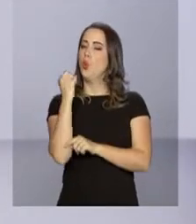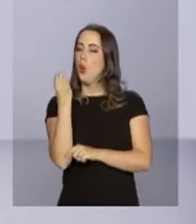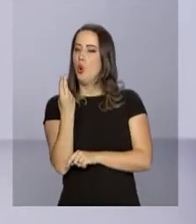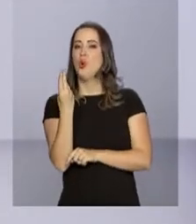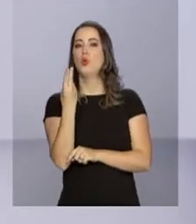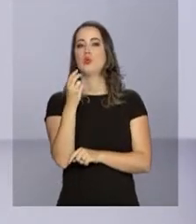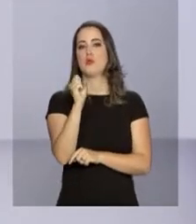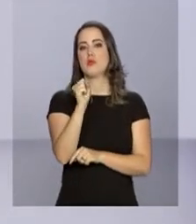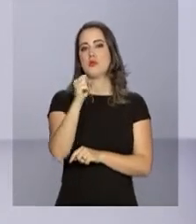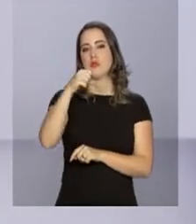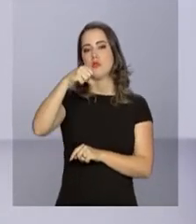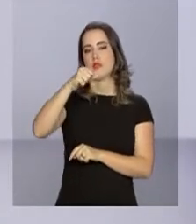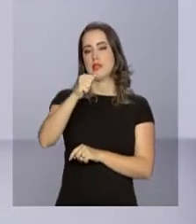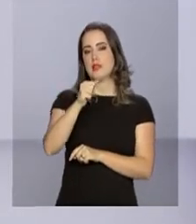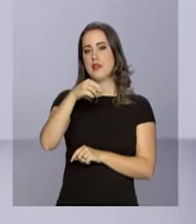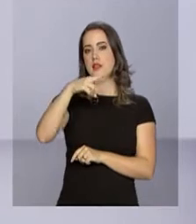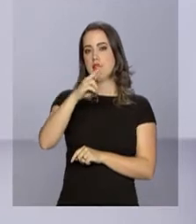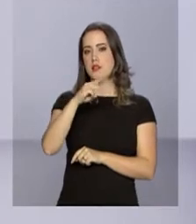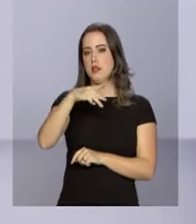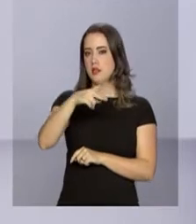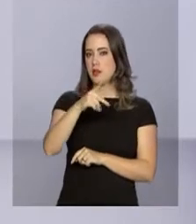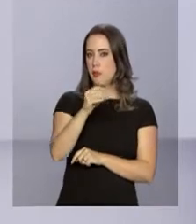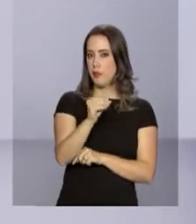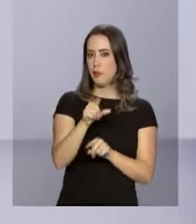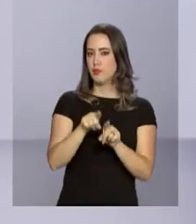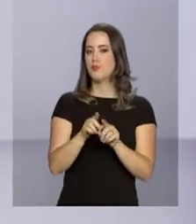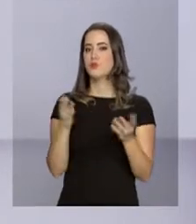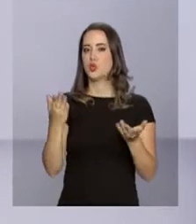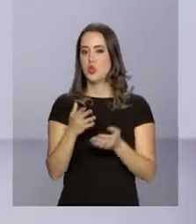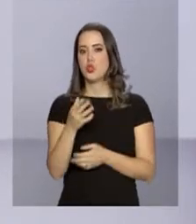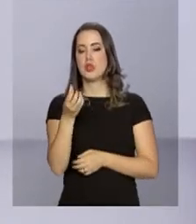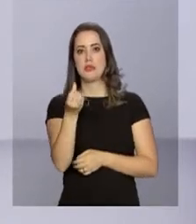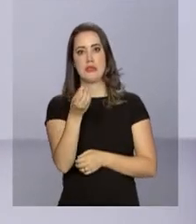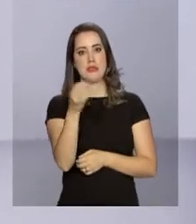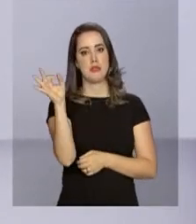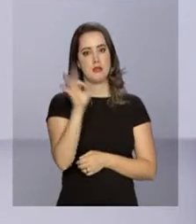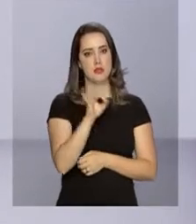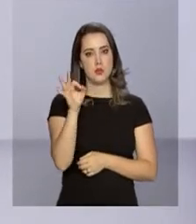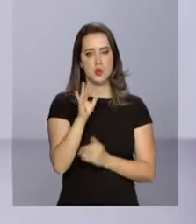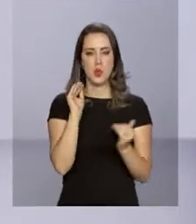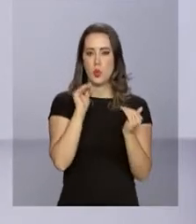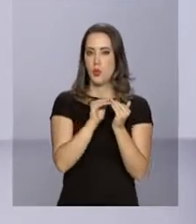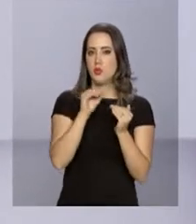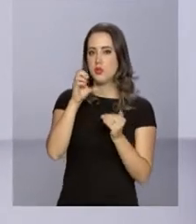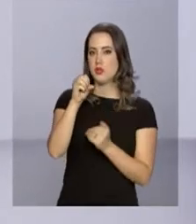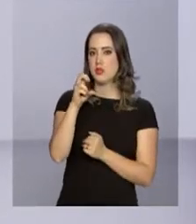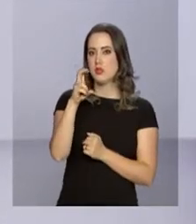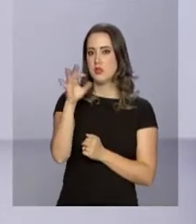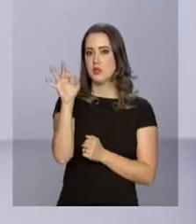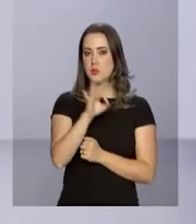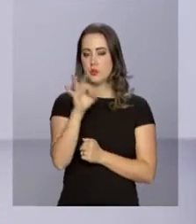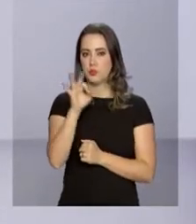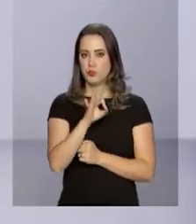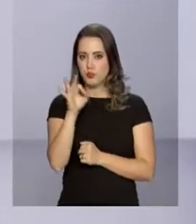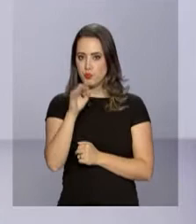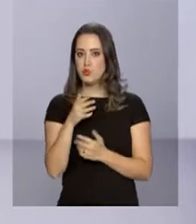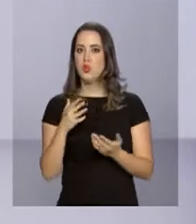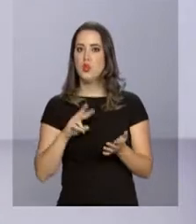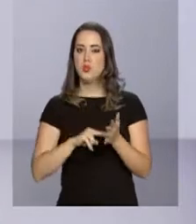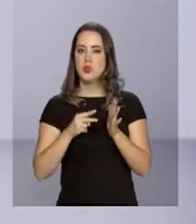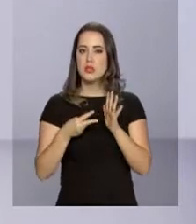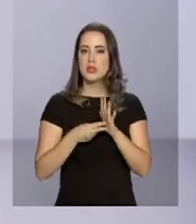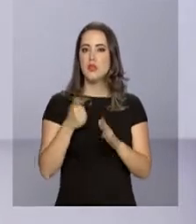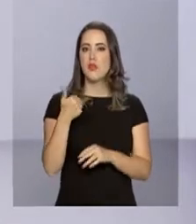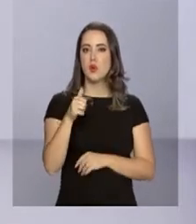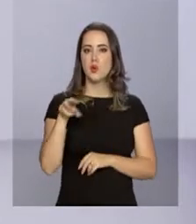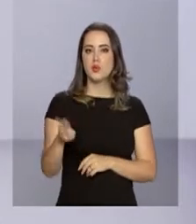cento das crianças foram vacinadas a meta é chegar a 95% das 11 milhões e 200